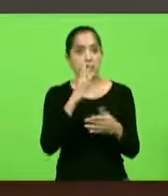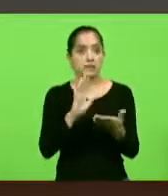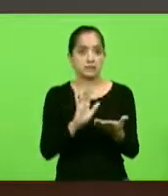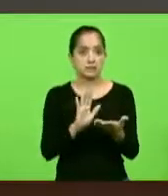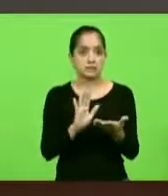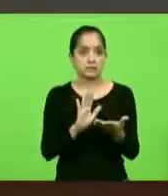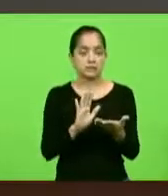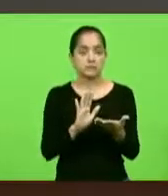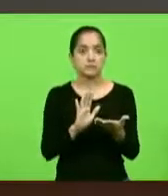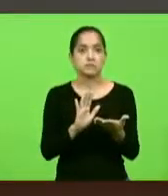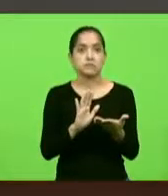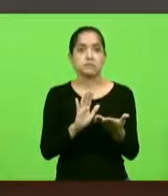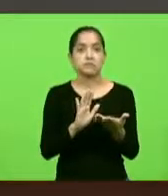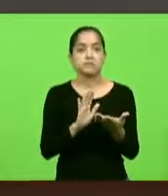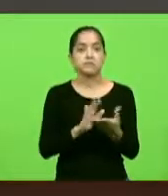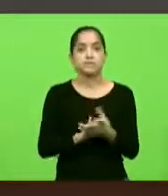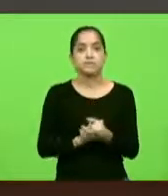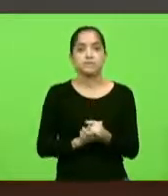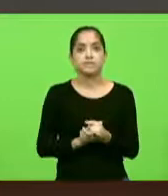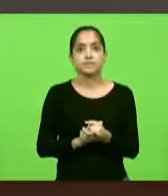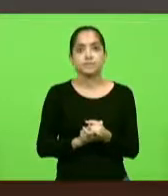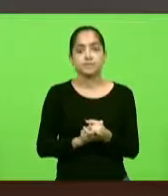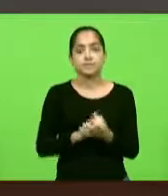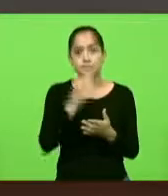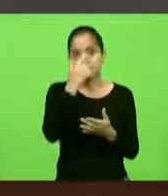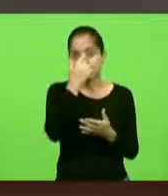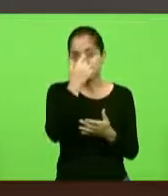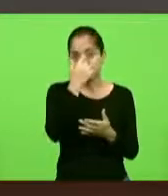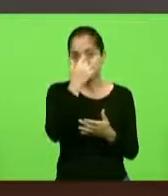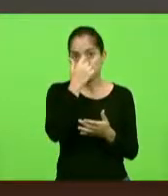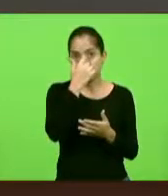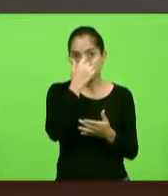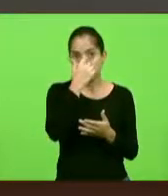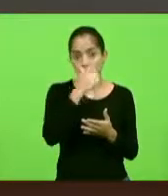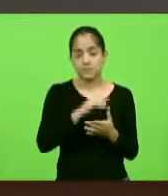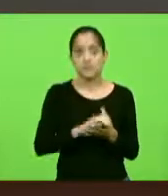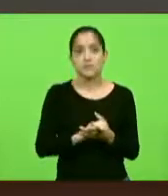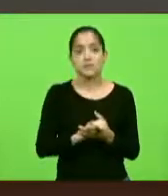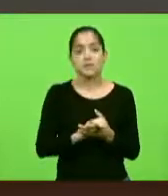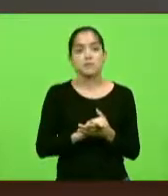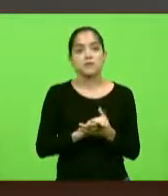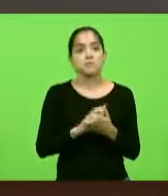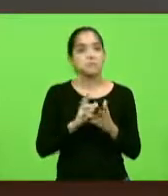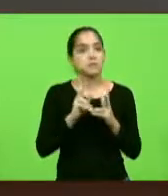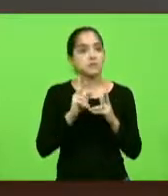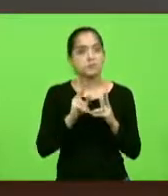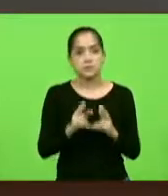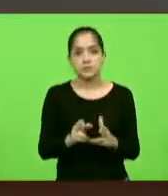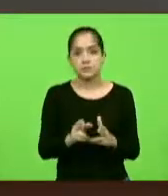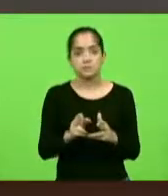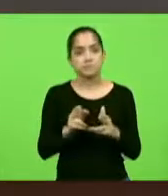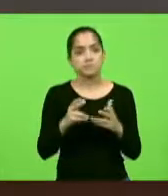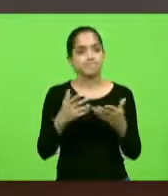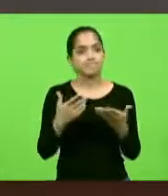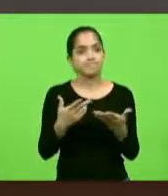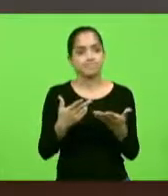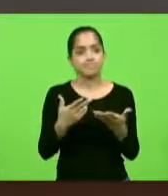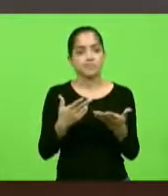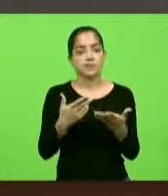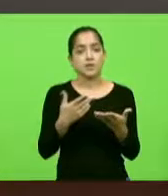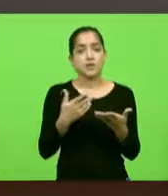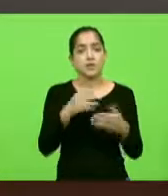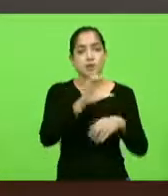ainda mesmo assim eu ficaria com as minhas resistências por conta que é obrigação. O Estado